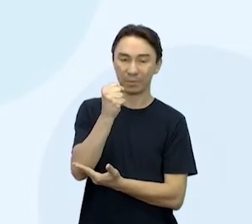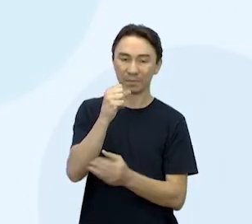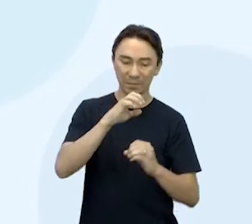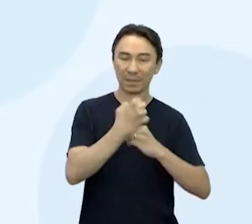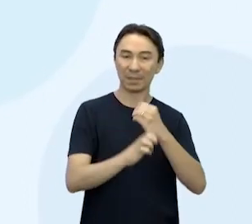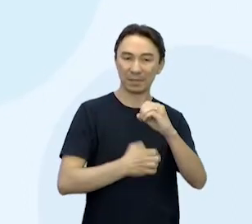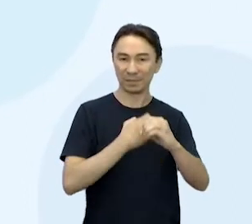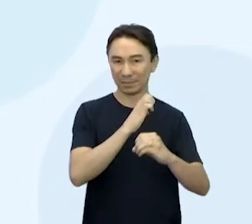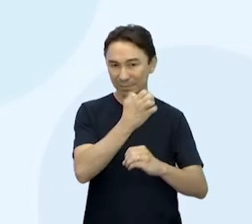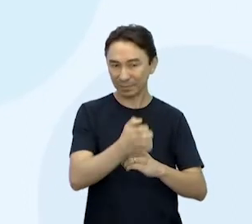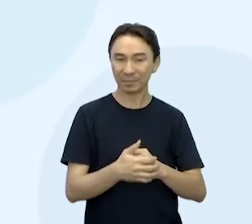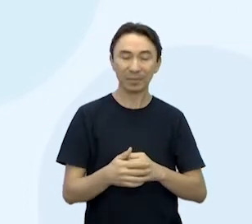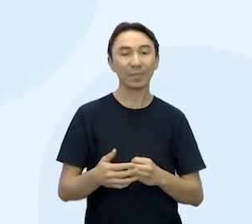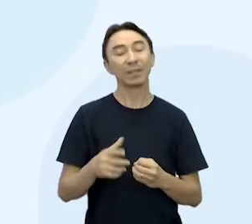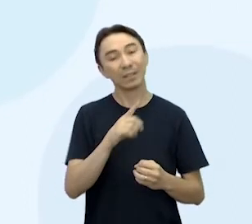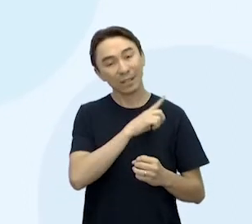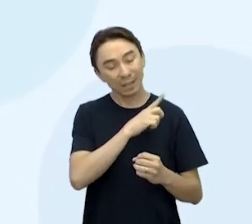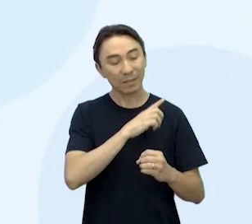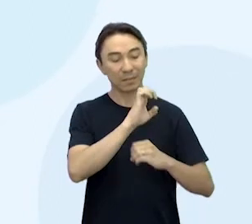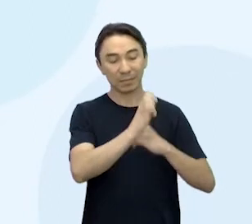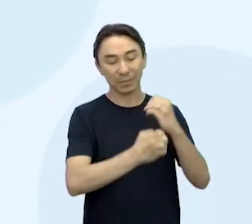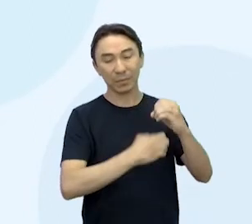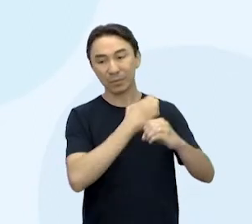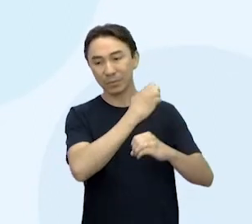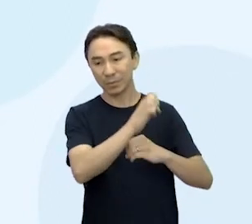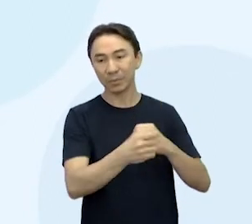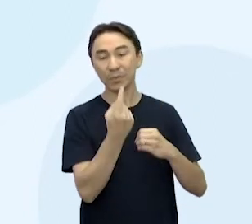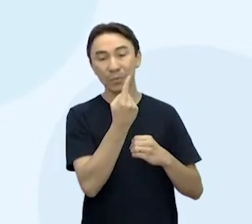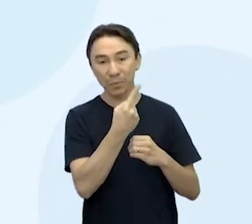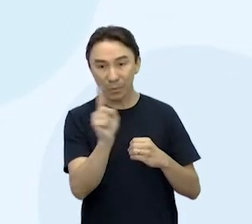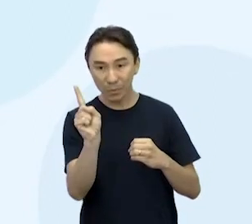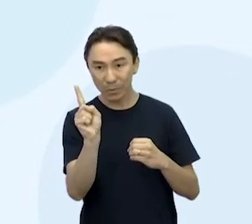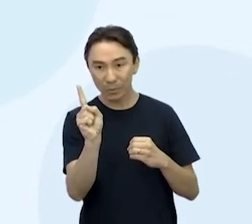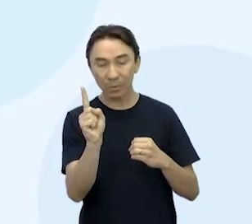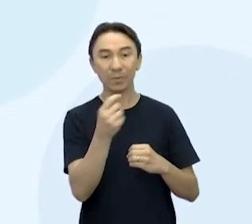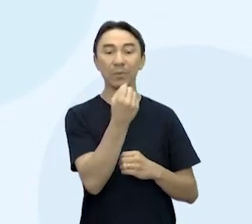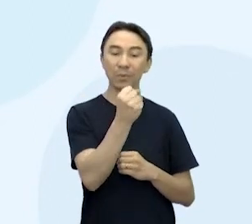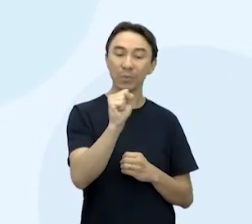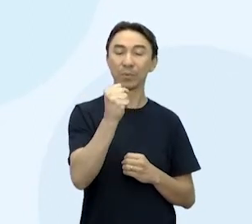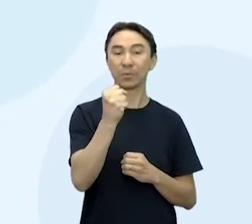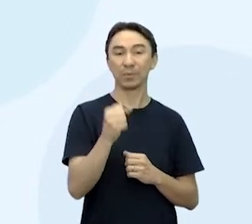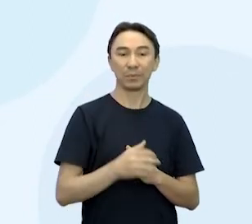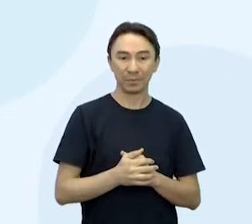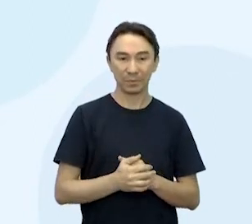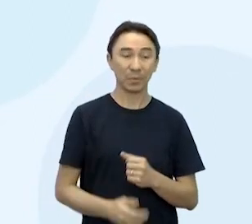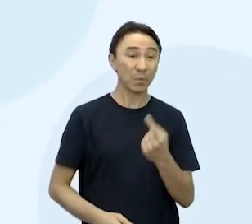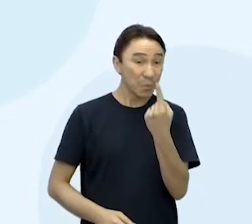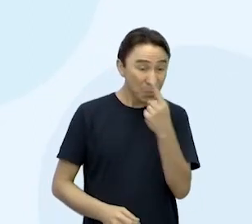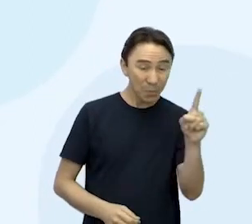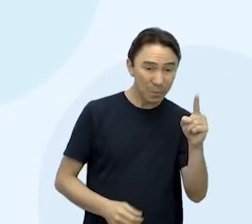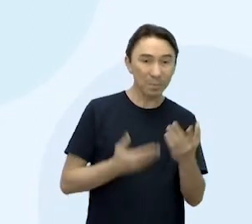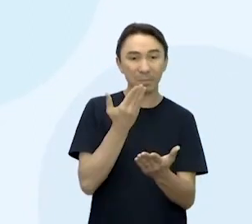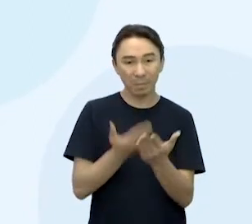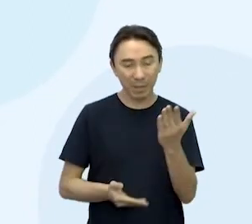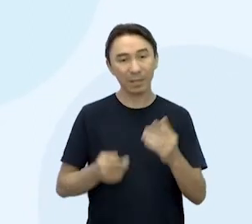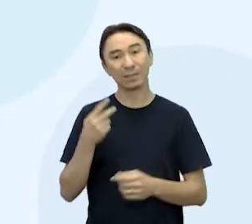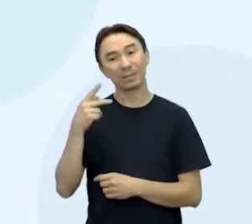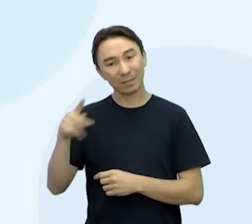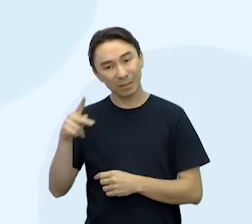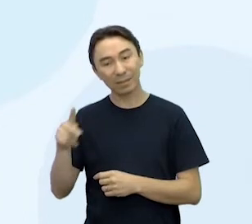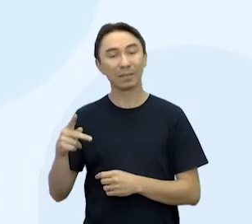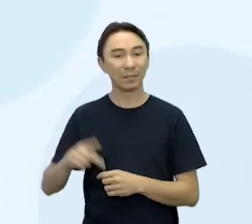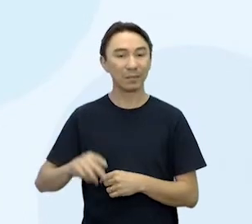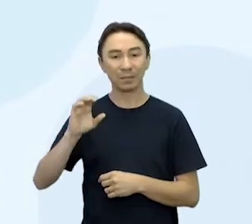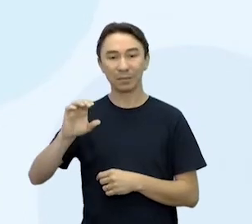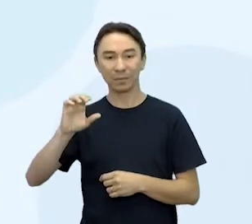tá? Então, ele fica com 8 elétrons na última, perde esse último para o cloro, e o cloro fica com 8